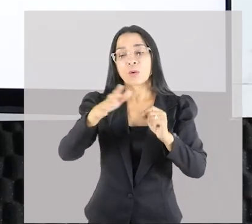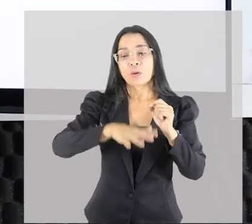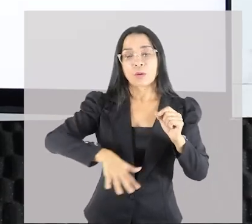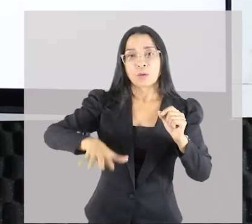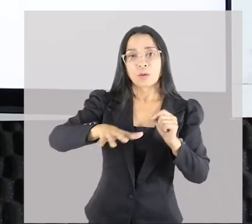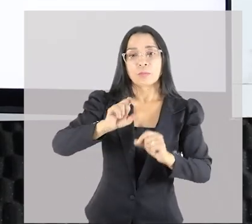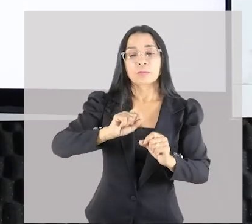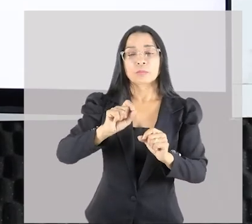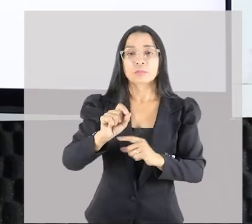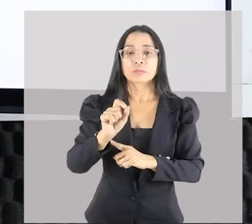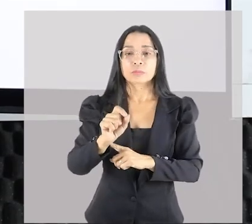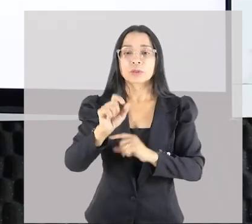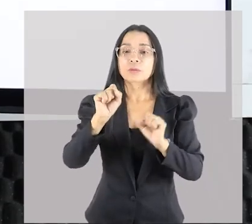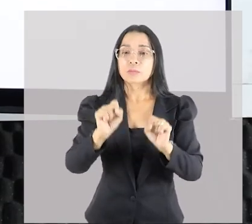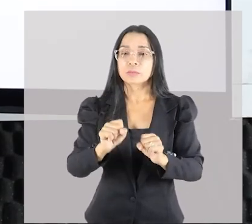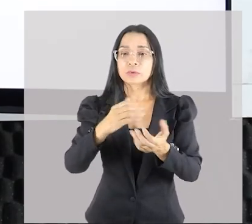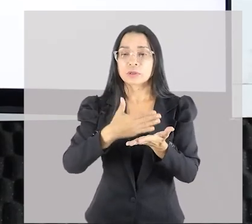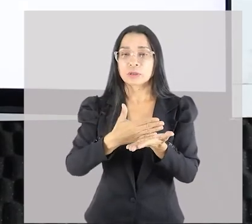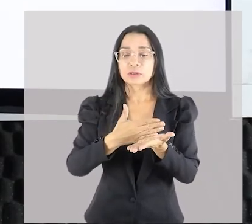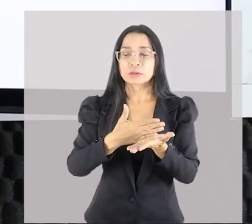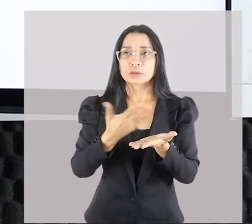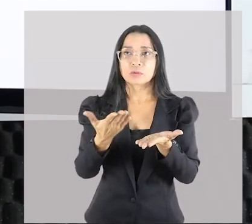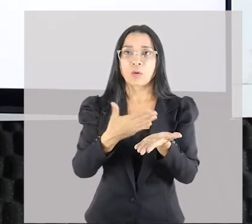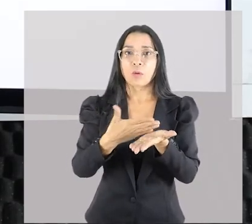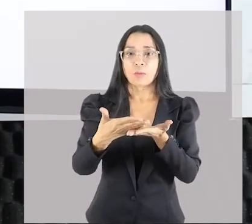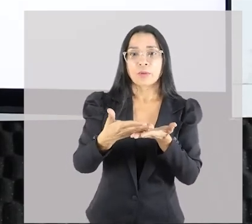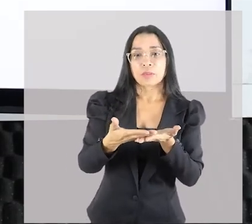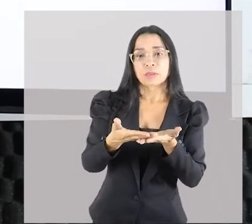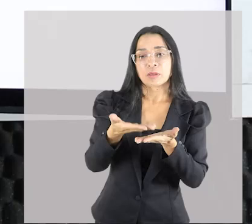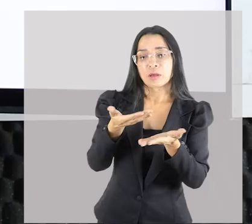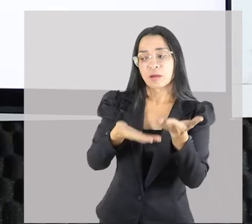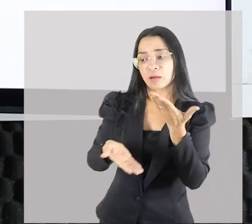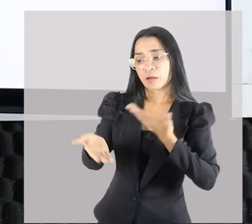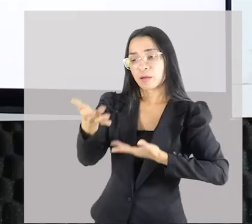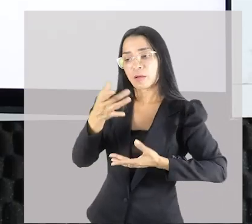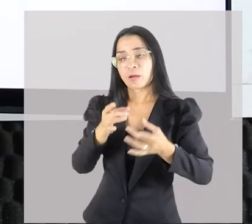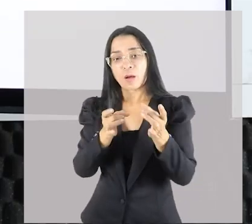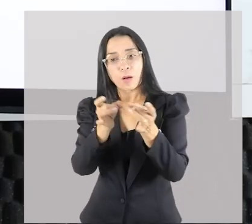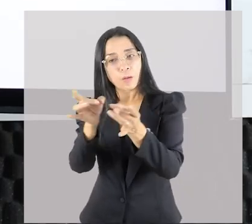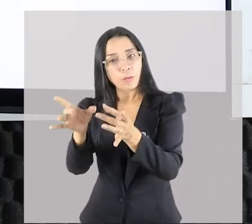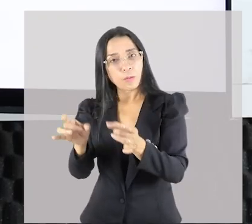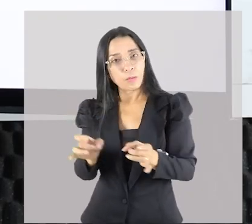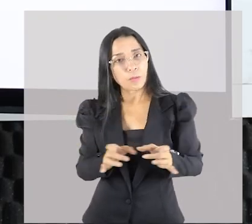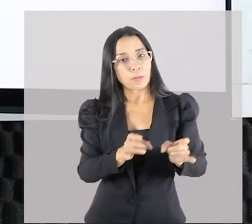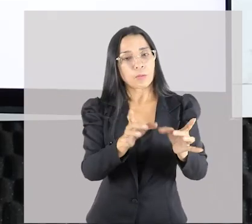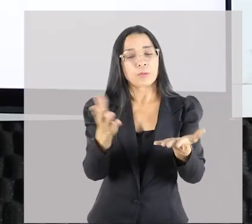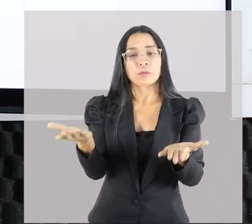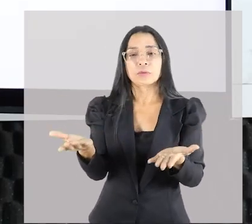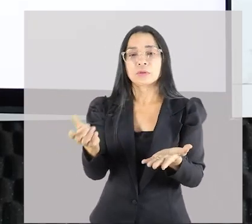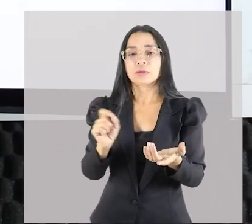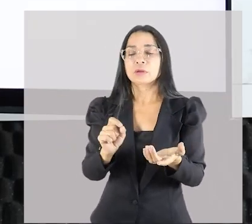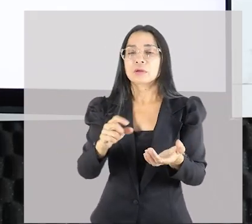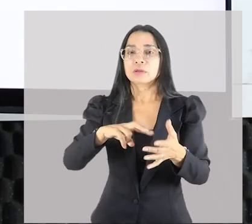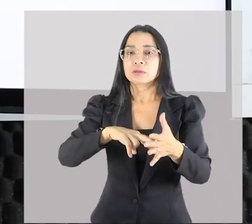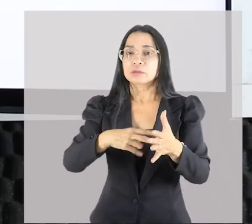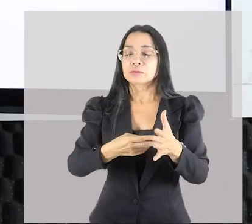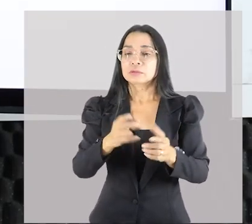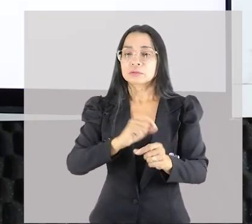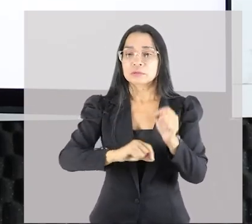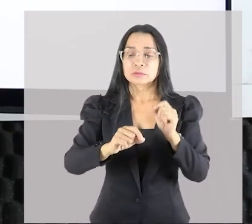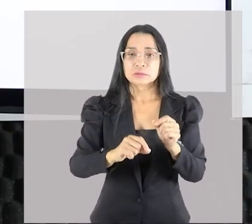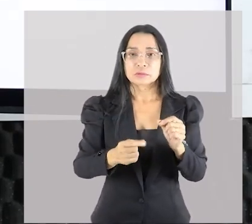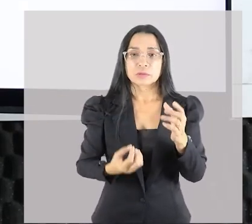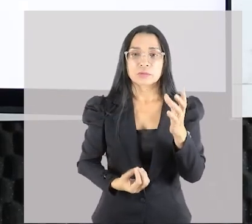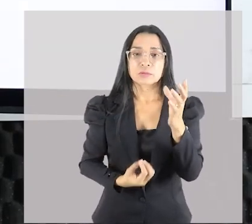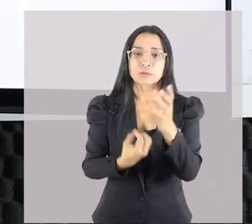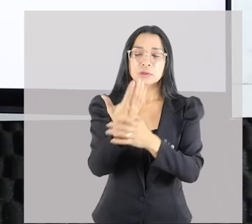ambiente em que ela pudesse comercializar. Então, nesse sentido, que é o que nós vamos ver um pouco mais para frente, que é o nascimento dos estados